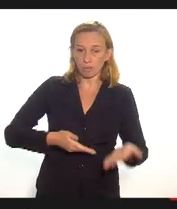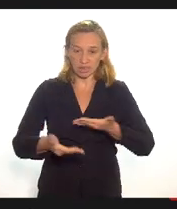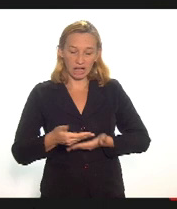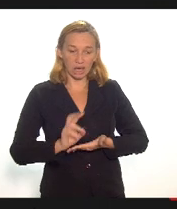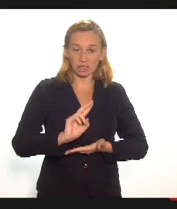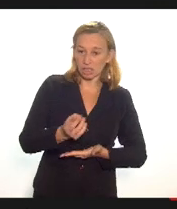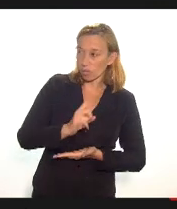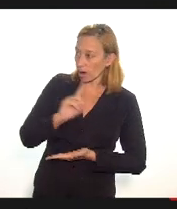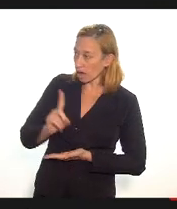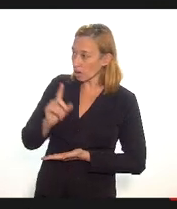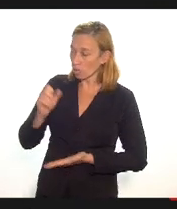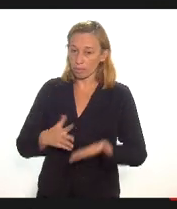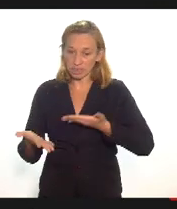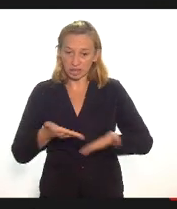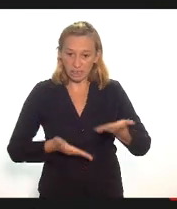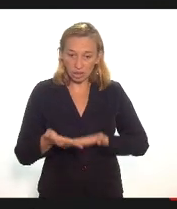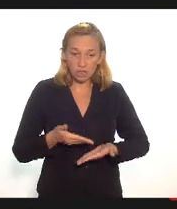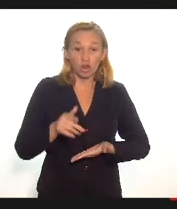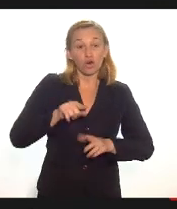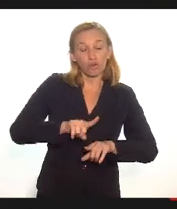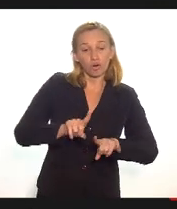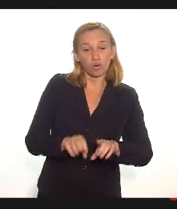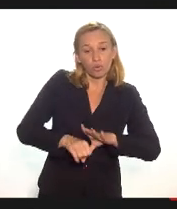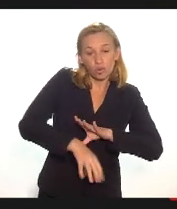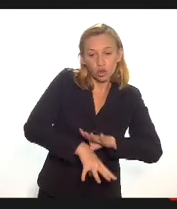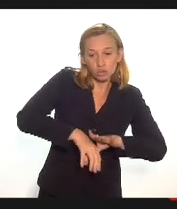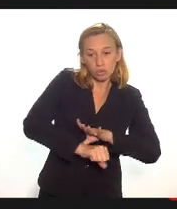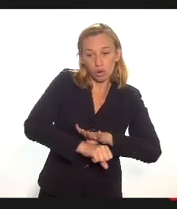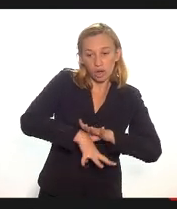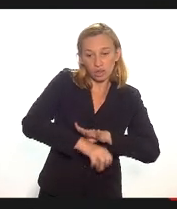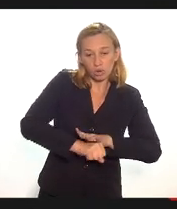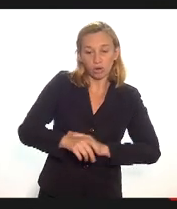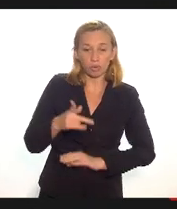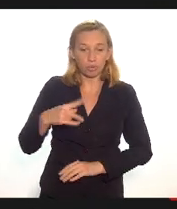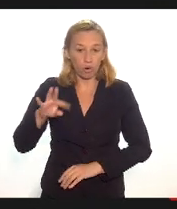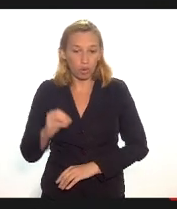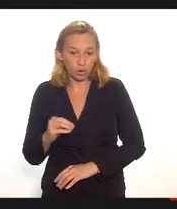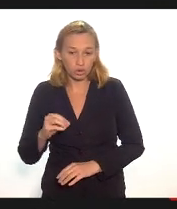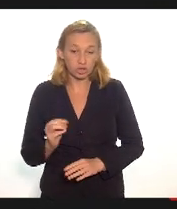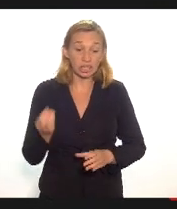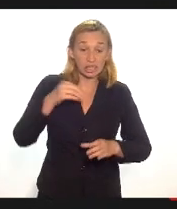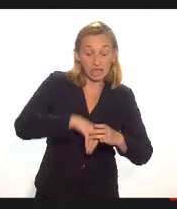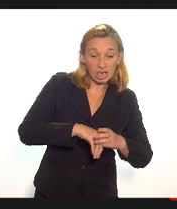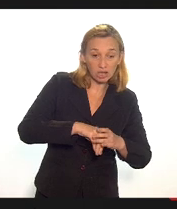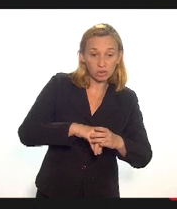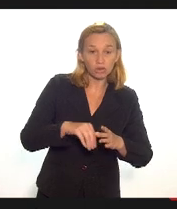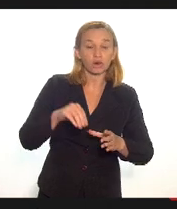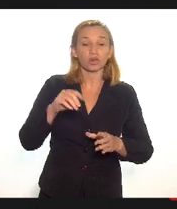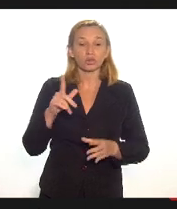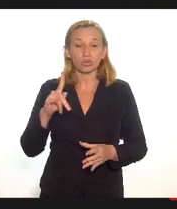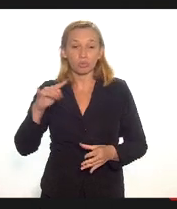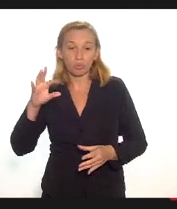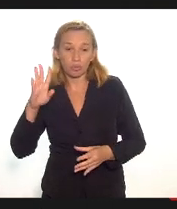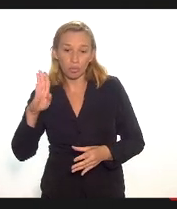compartilhado? Foi num poço exploratório? Esse poço está dentro do bloco original? Está fora do bloco original?